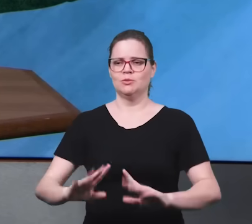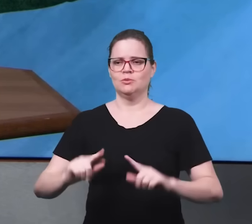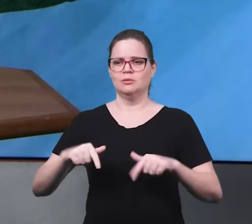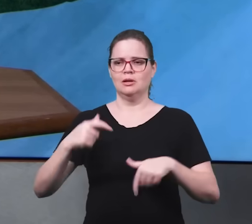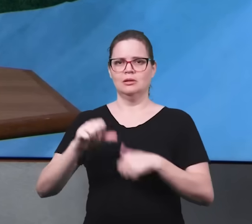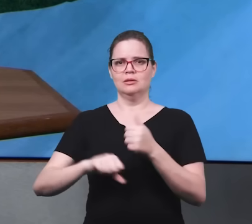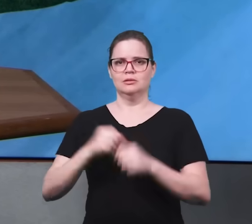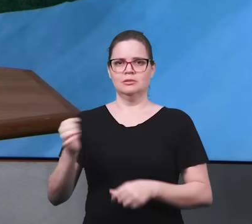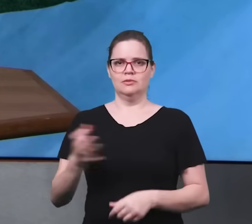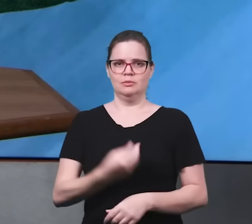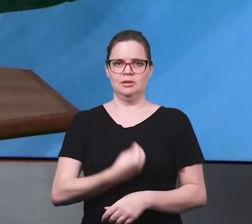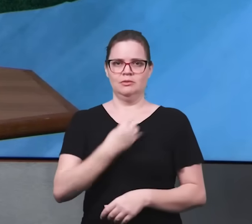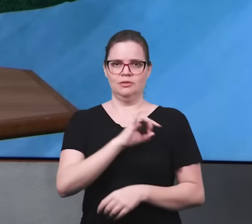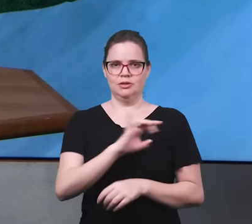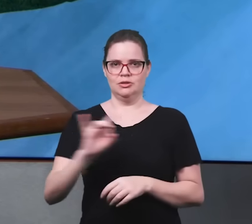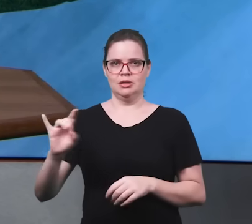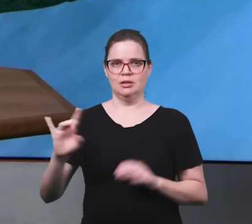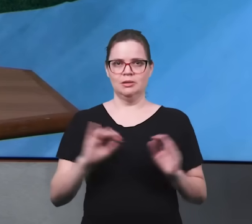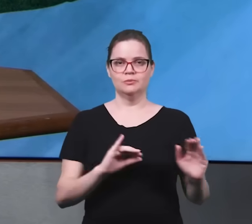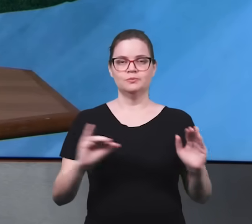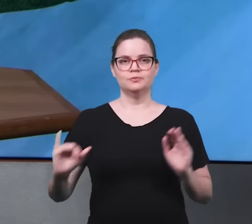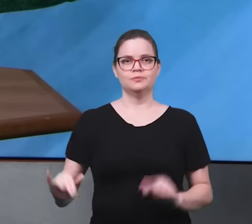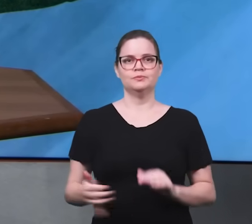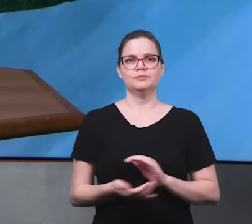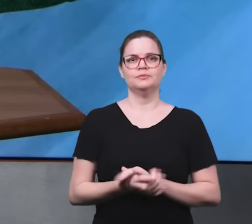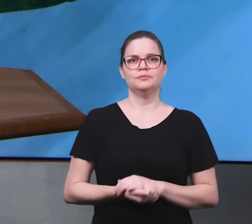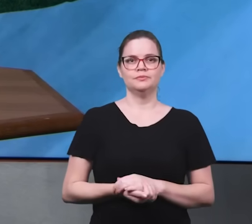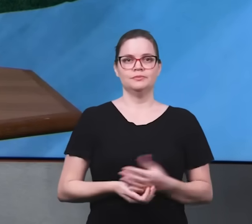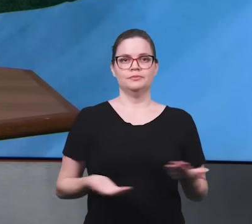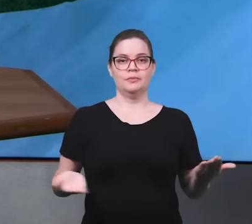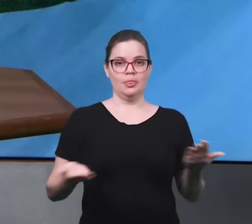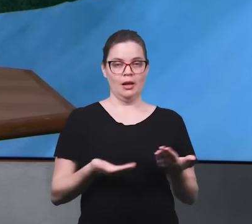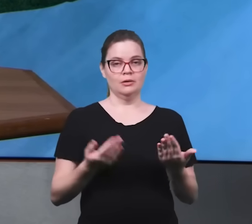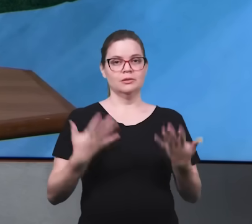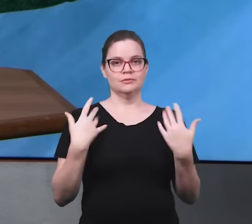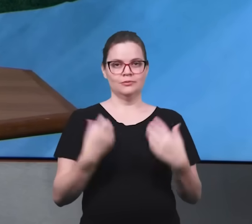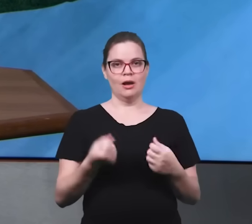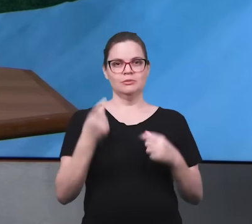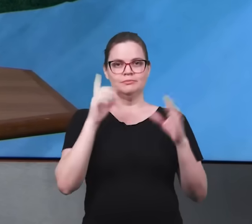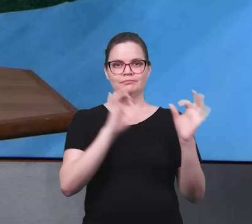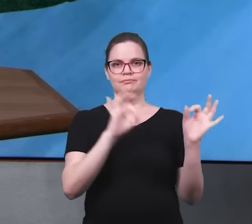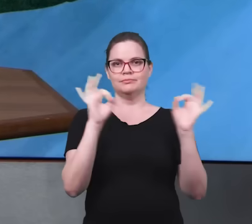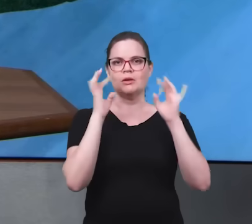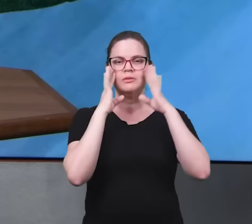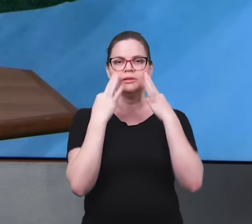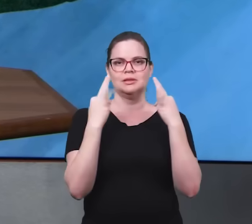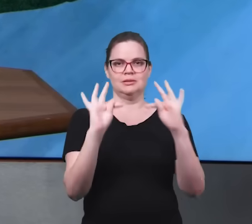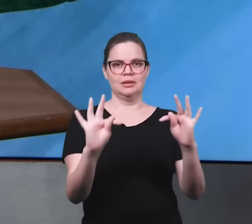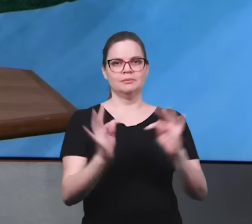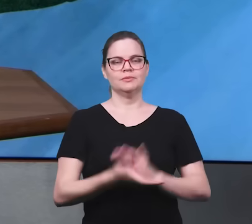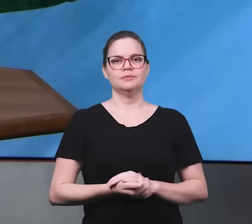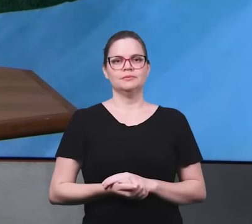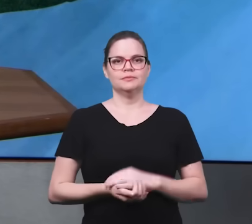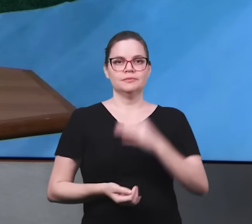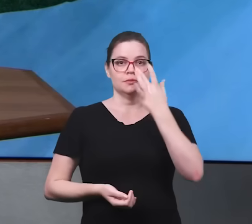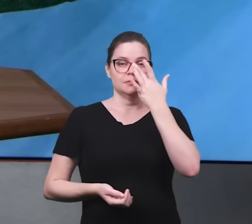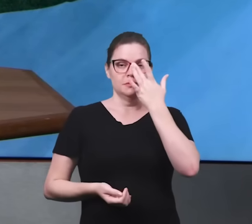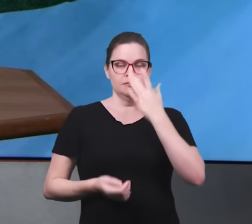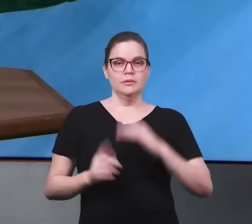e operando no coração de cada um. E agora, um testemunho para a nossa